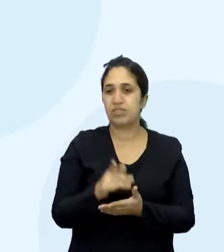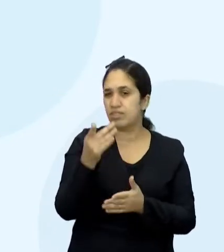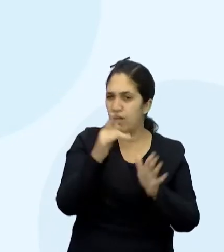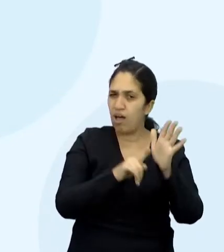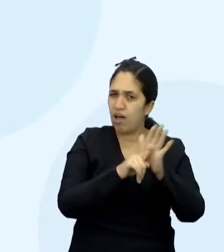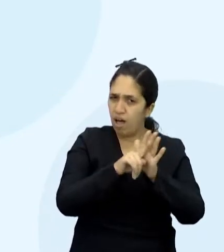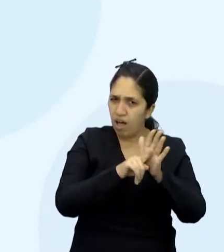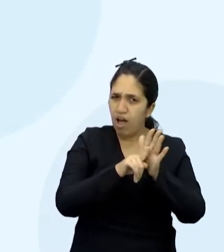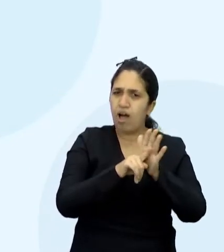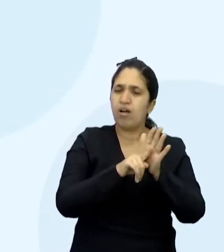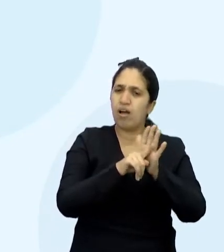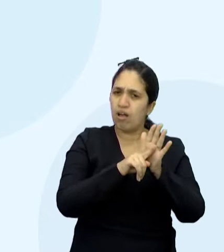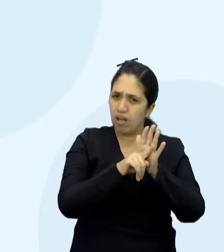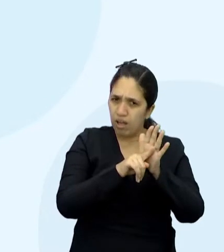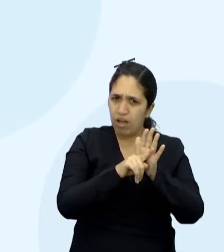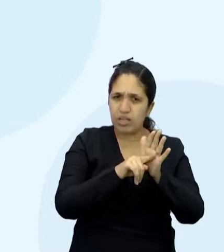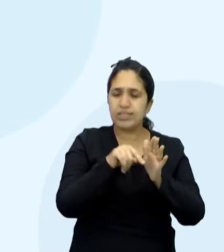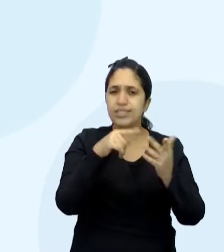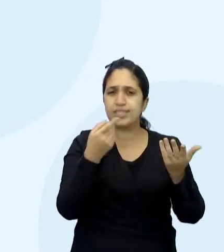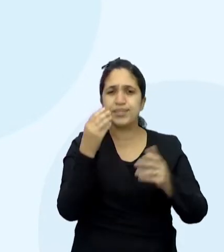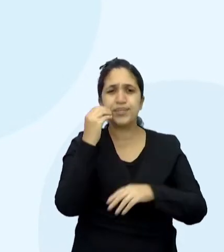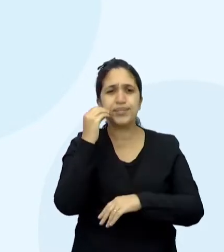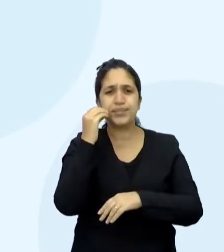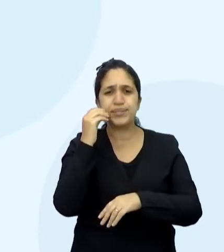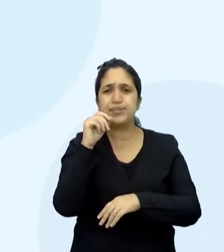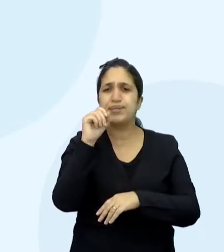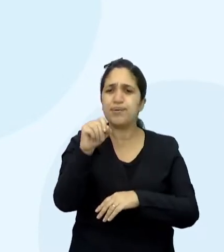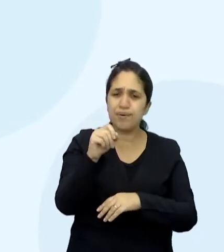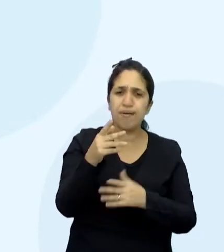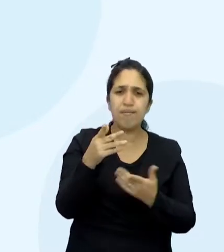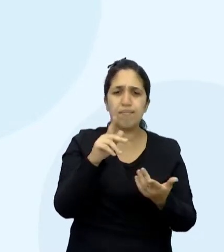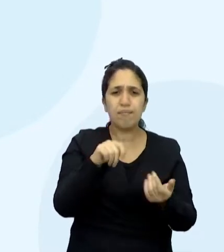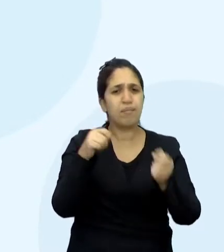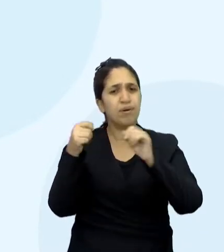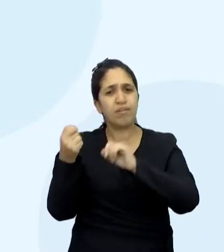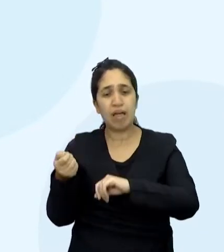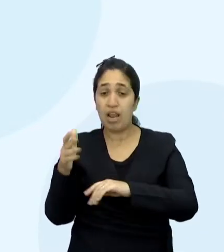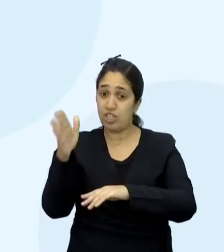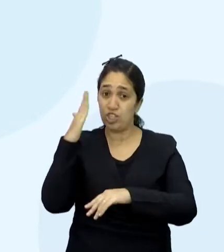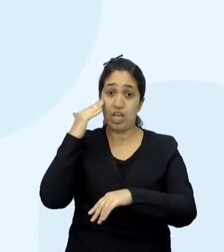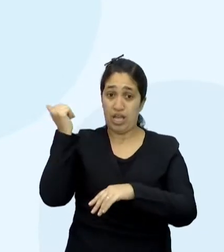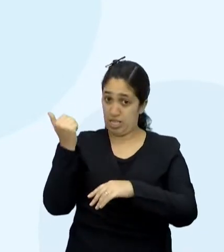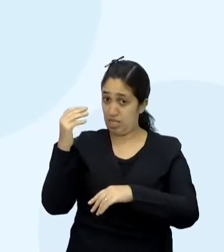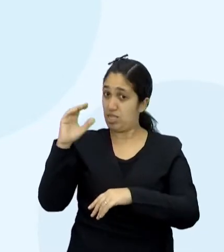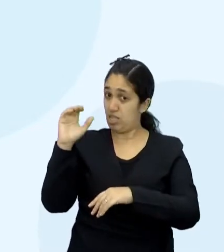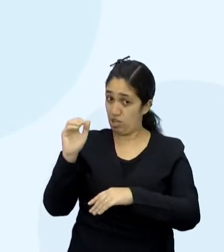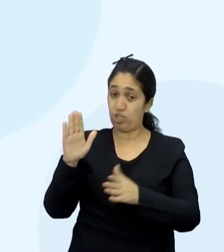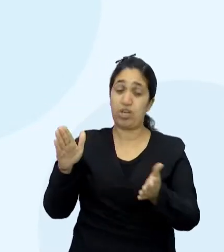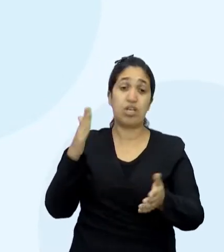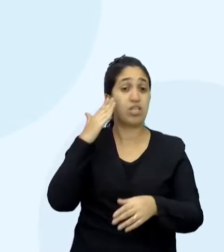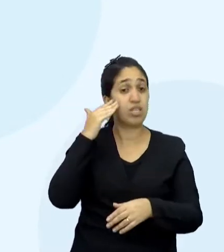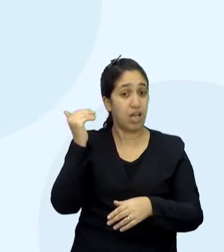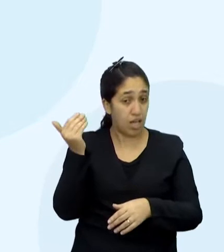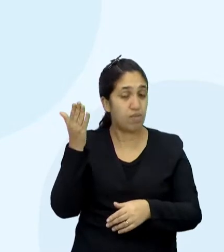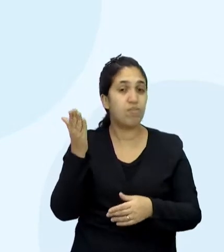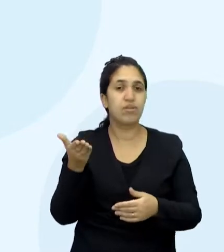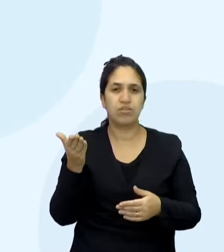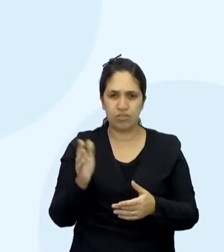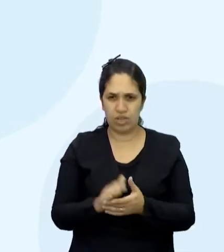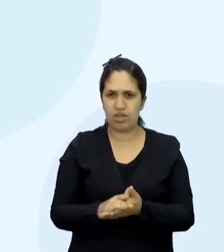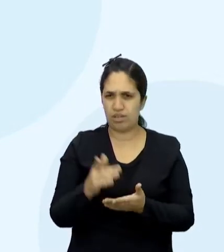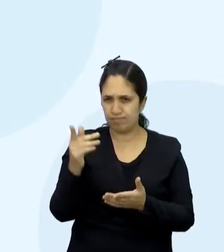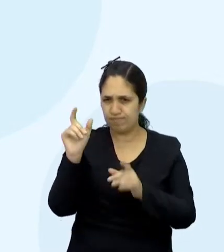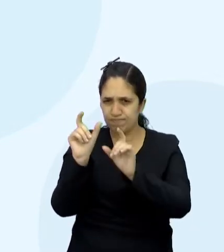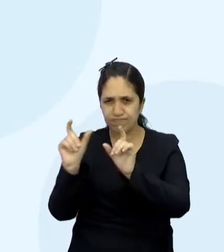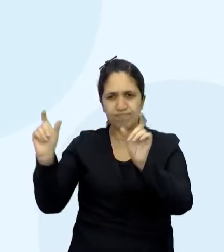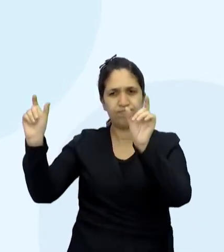investigar esse fenômeno natural e tentar, né, modelar. A gente já sabe cientificamente que esse fenômeno ele é